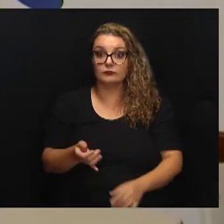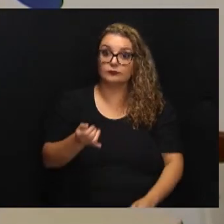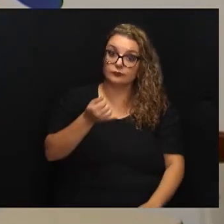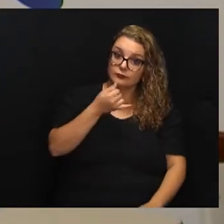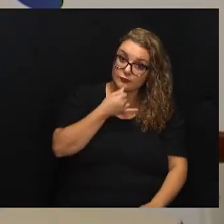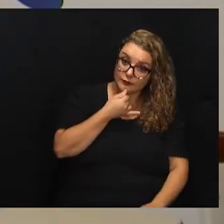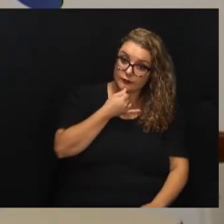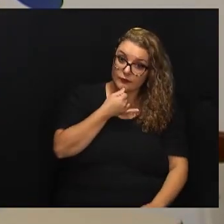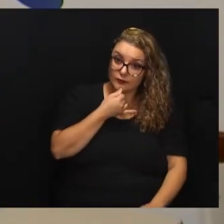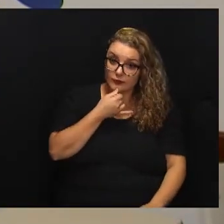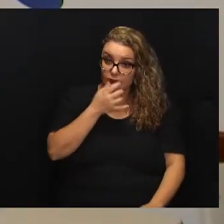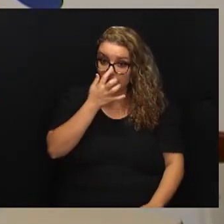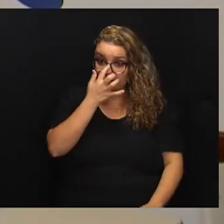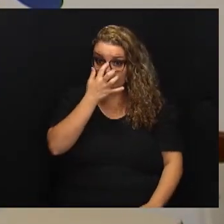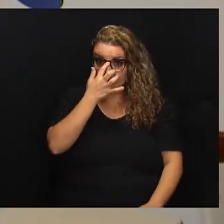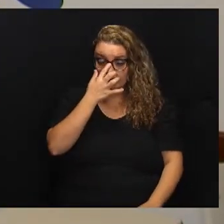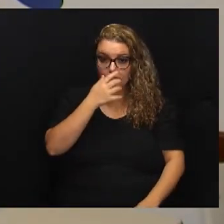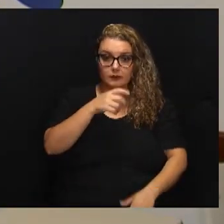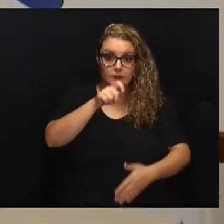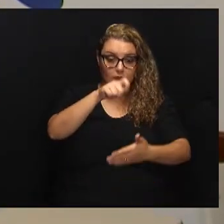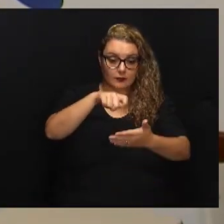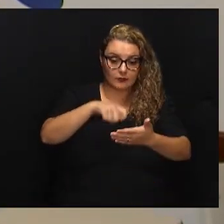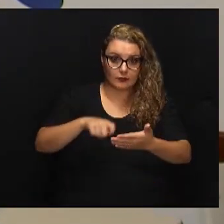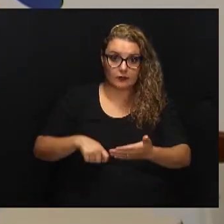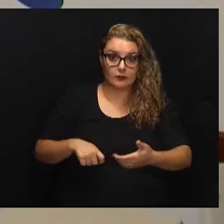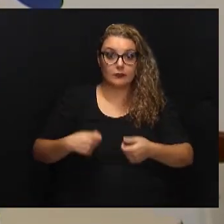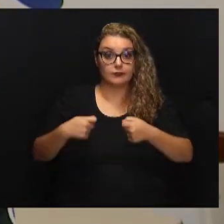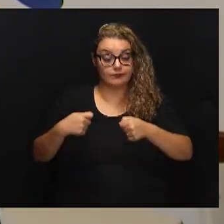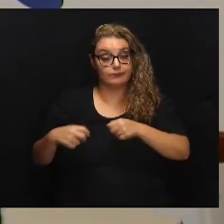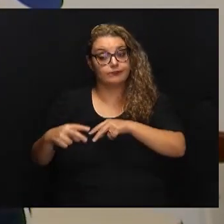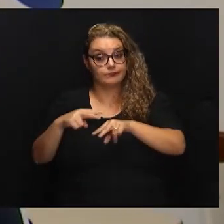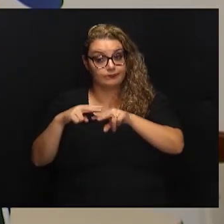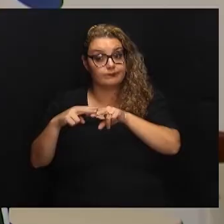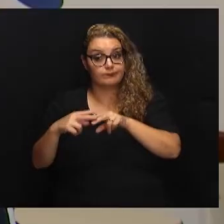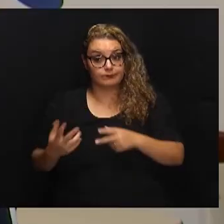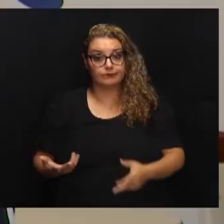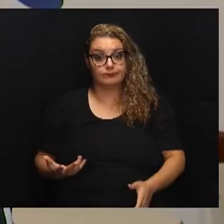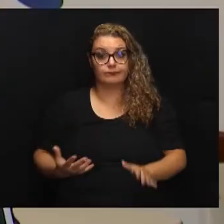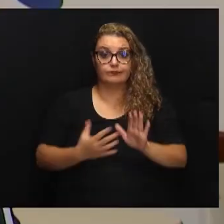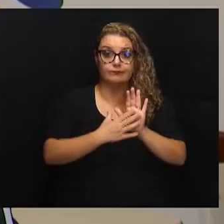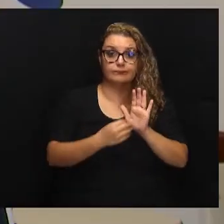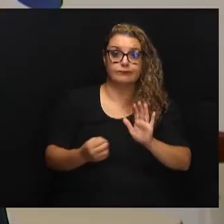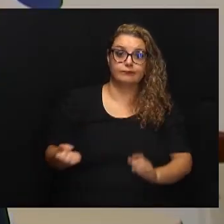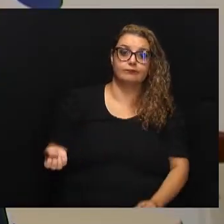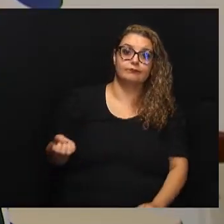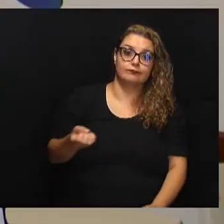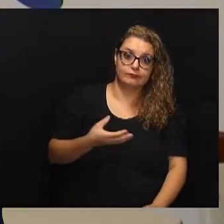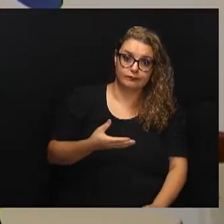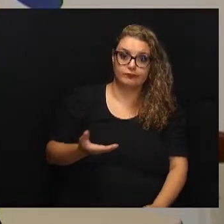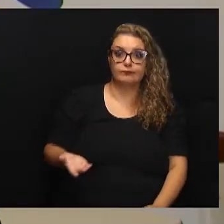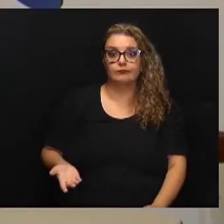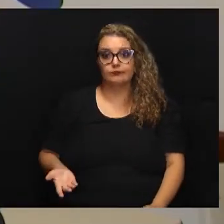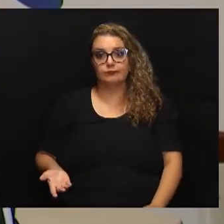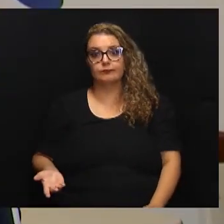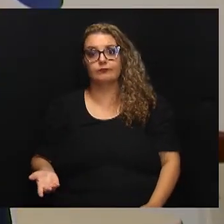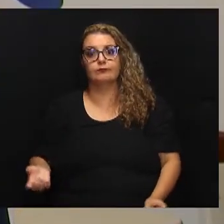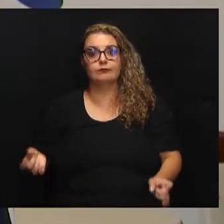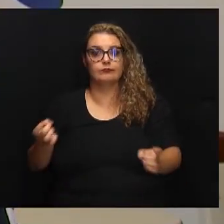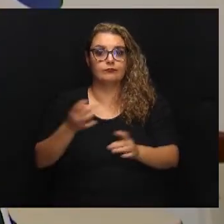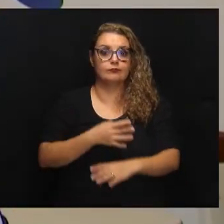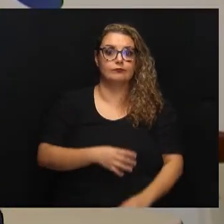uma grade de correção que precisa urgentemente ser revista, esses modelos prontos chegam no 880, chegam